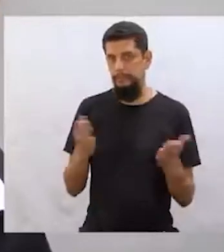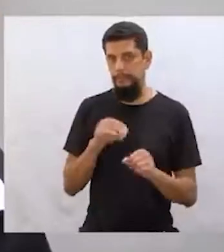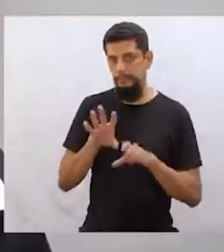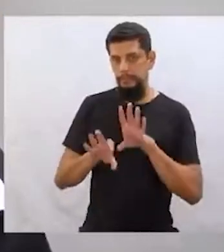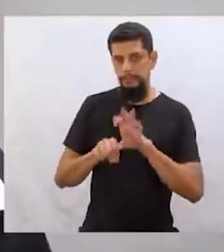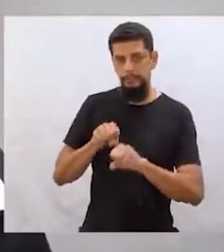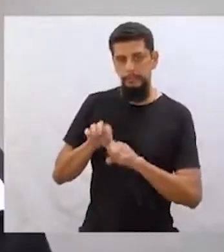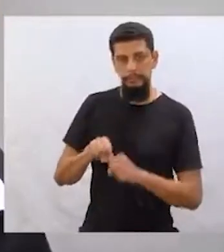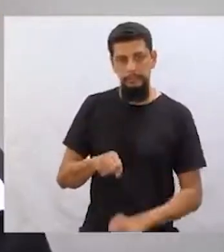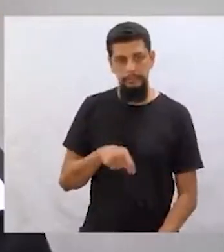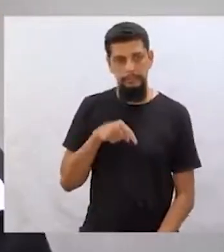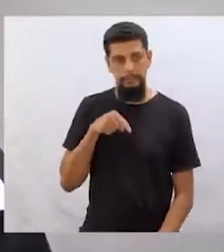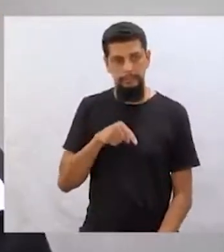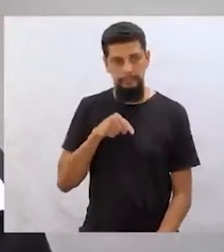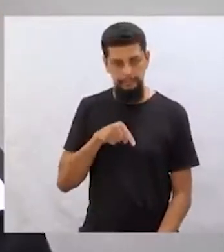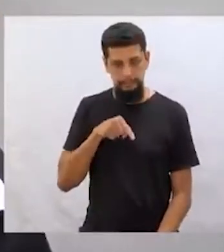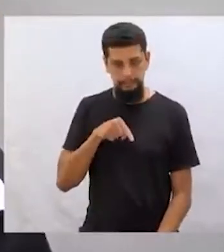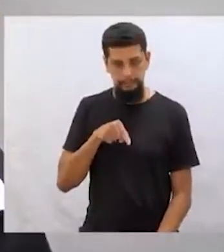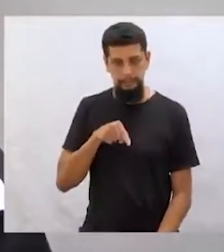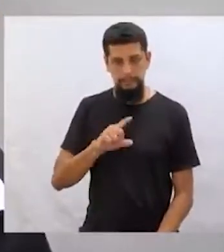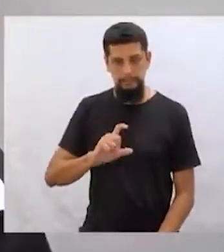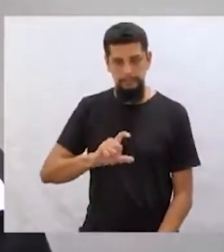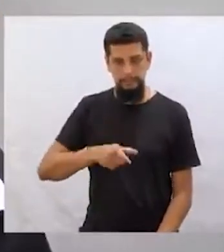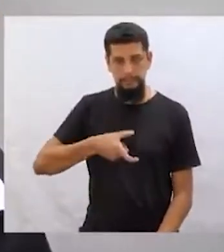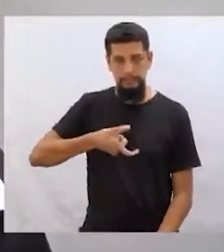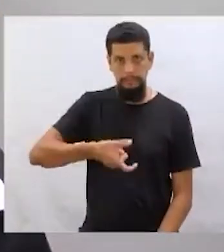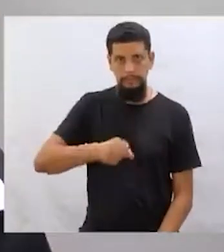Agora vou pegar esta daqui.